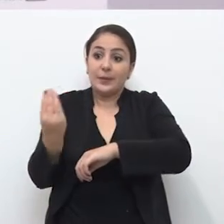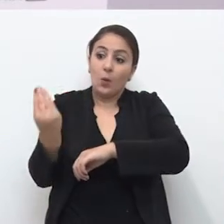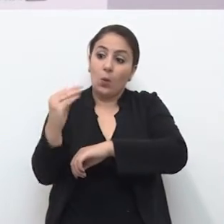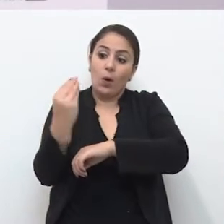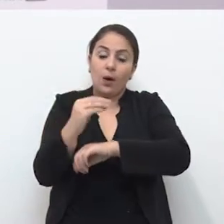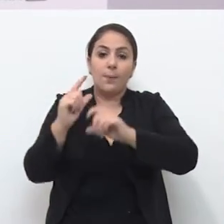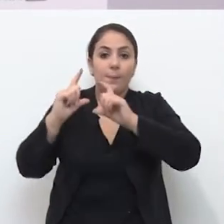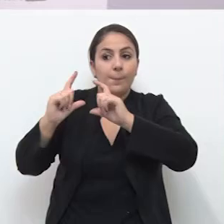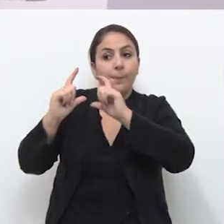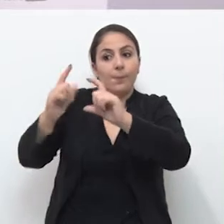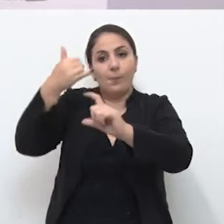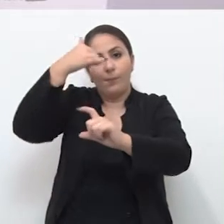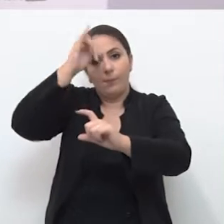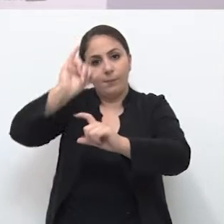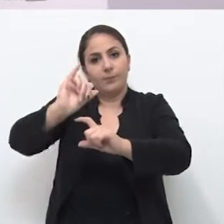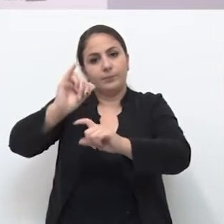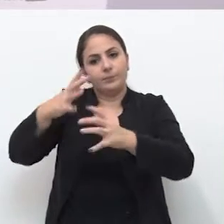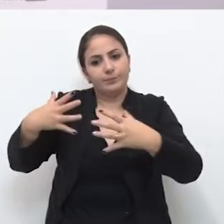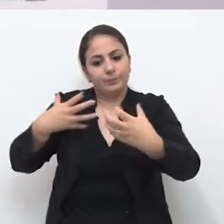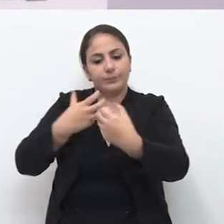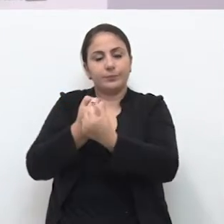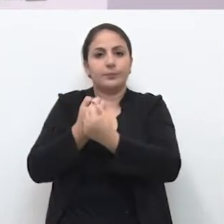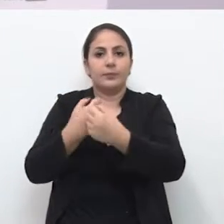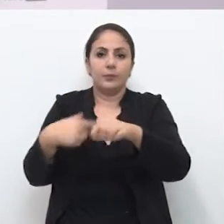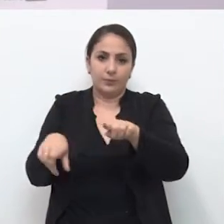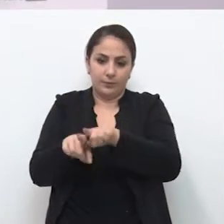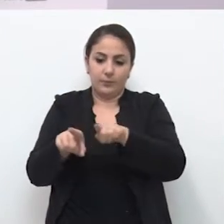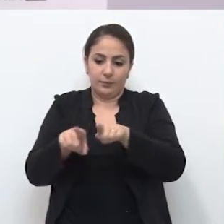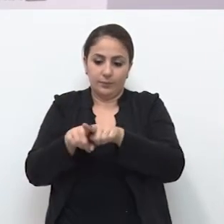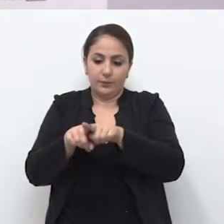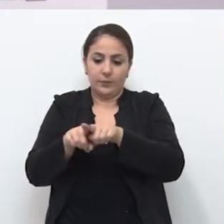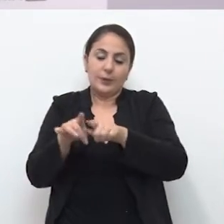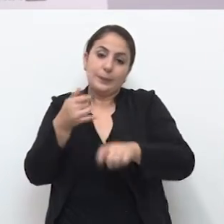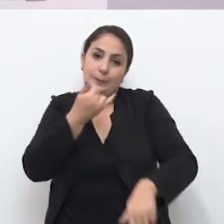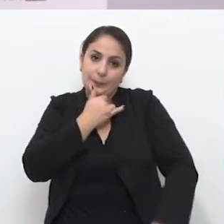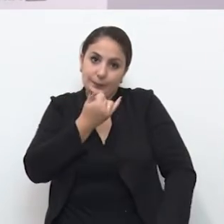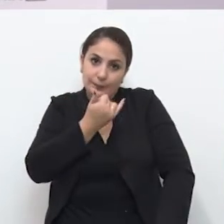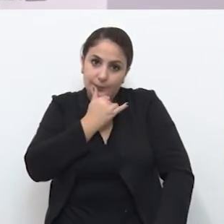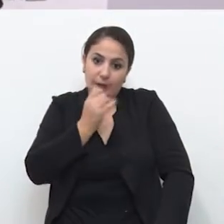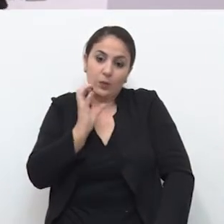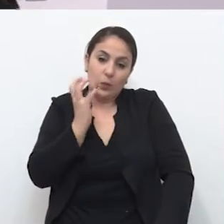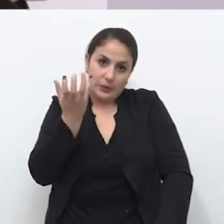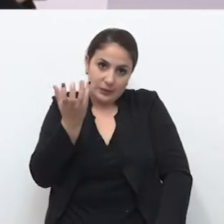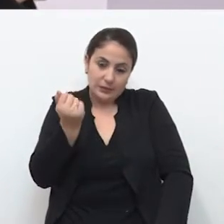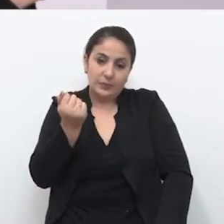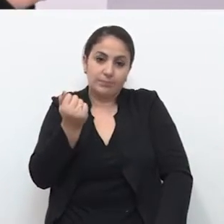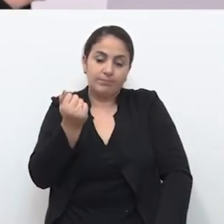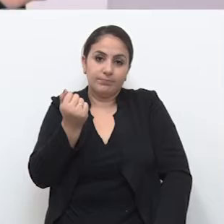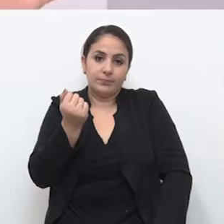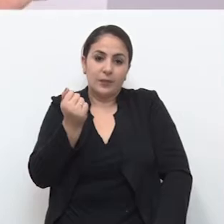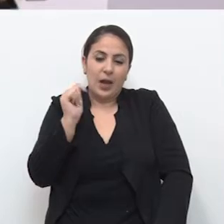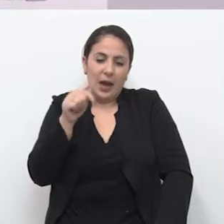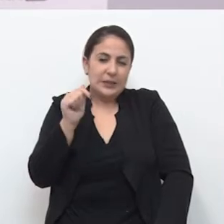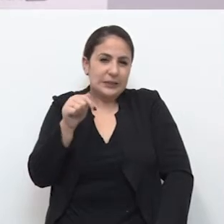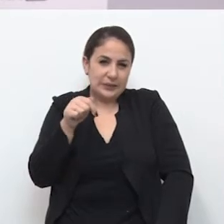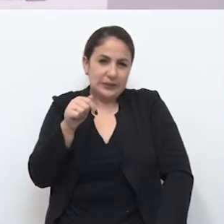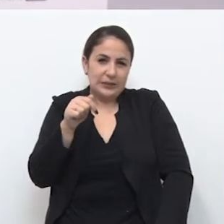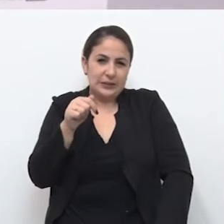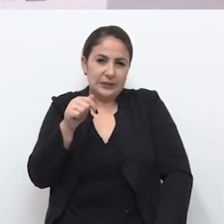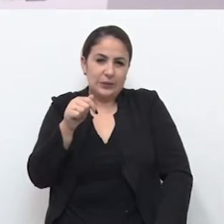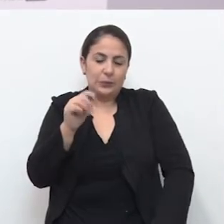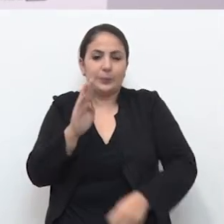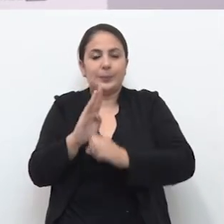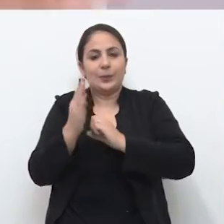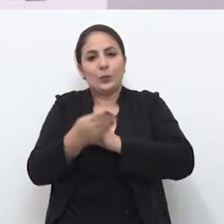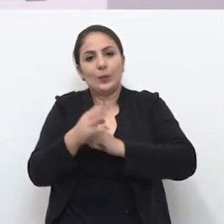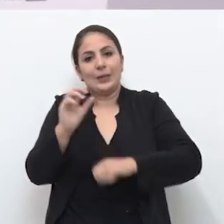sinalização no sentido de evitar os acidentes e as colisões que infelizmente eram corriqueiras aqui